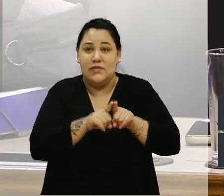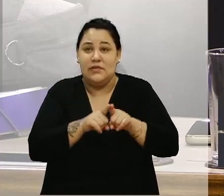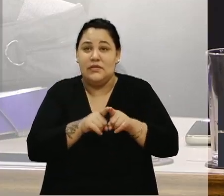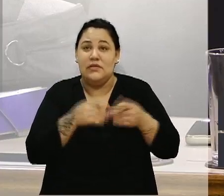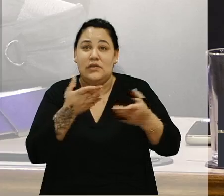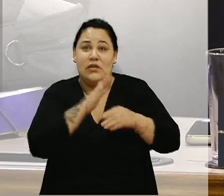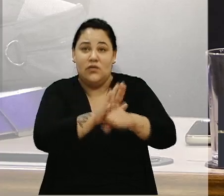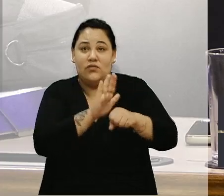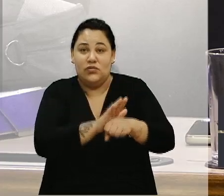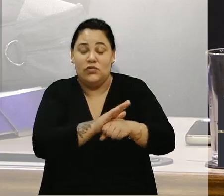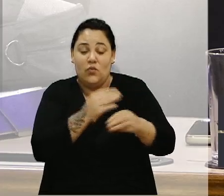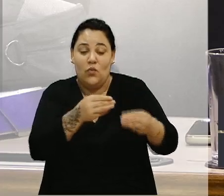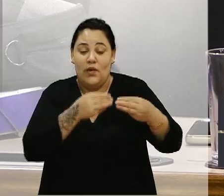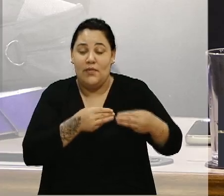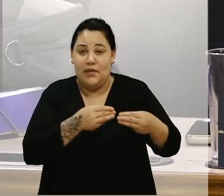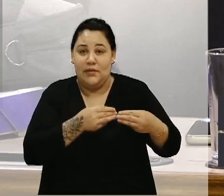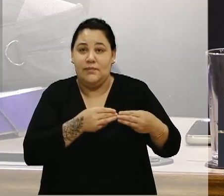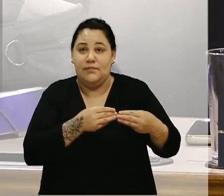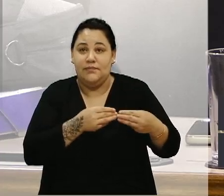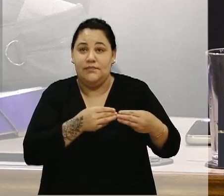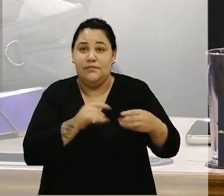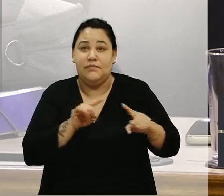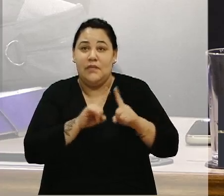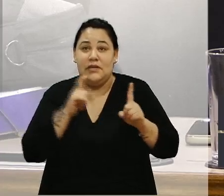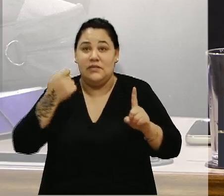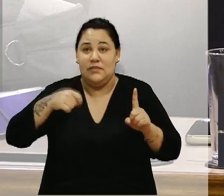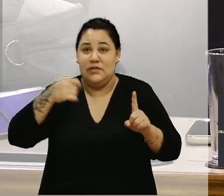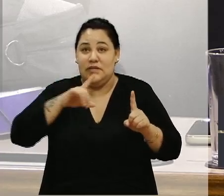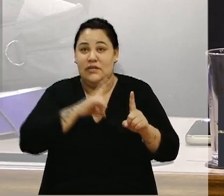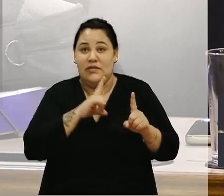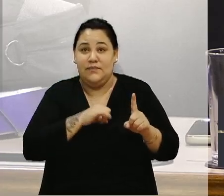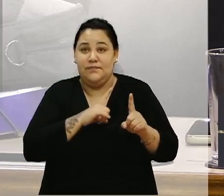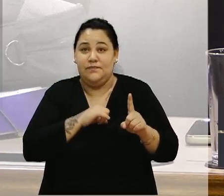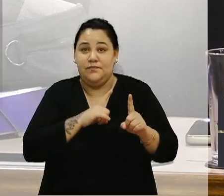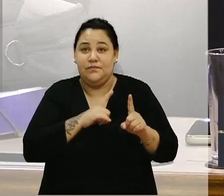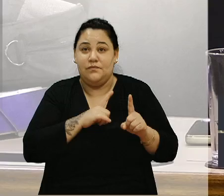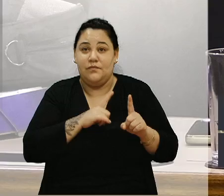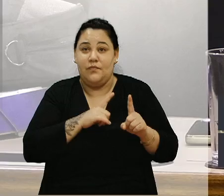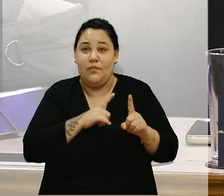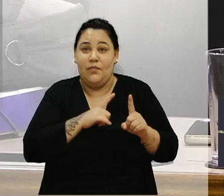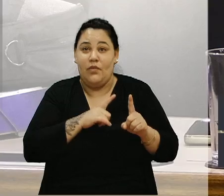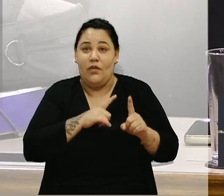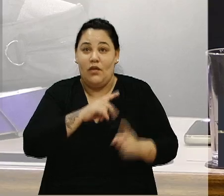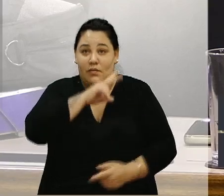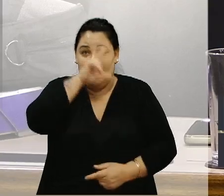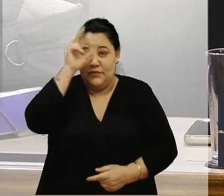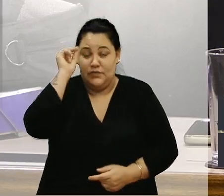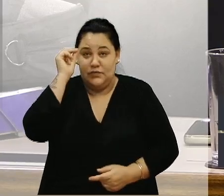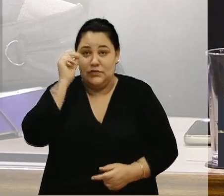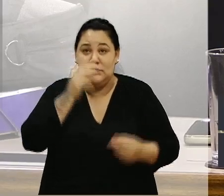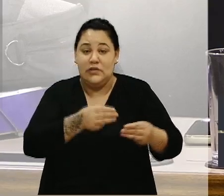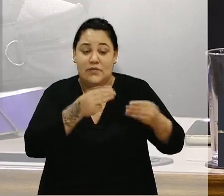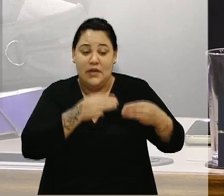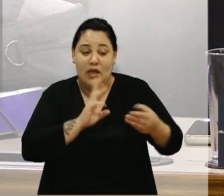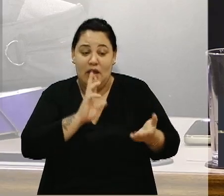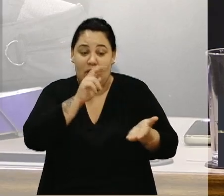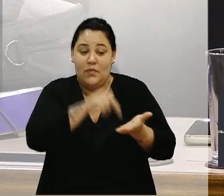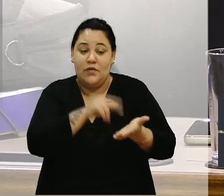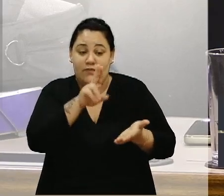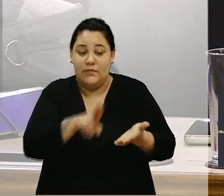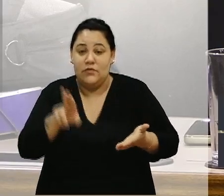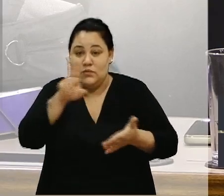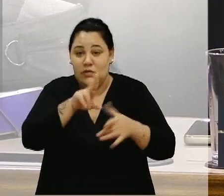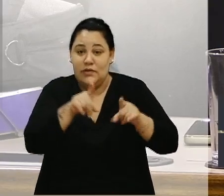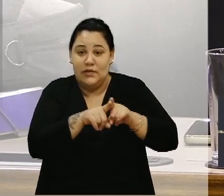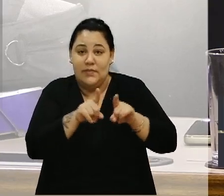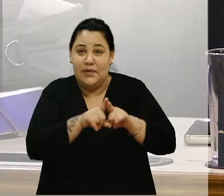ajudando com emendas parlamentares. Mas tem que ter um aceno por parte da prefeitura que essas emendas realmente serão aplicadas